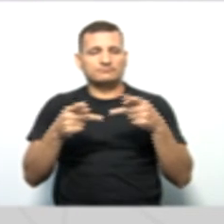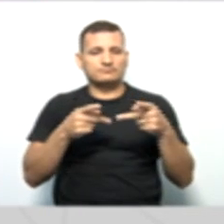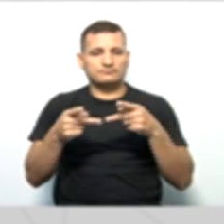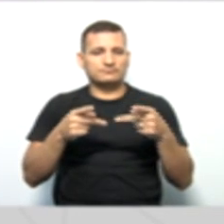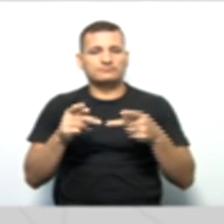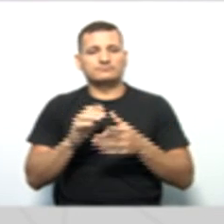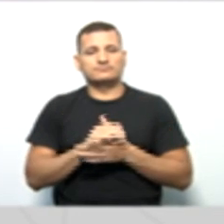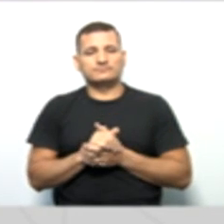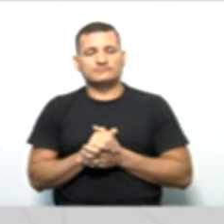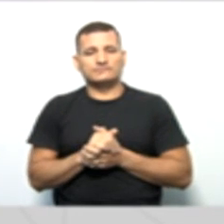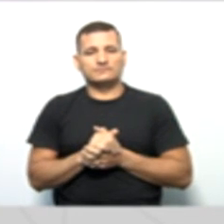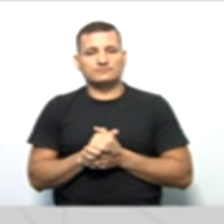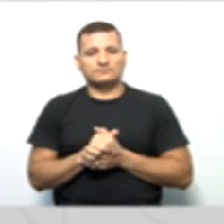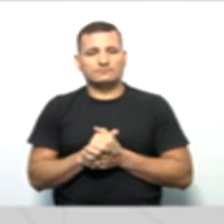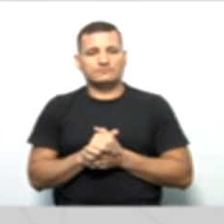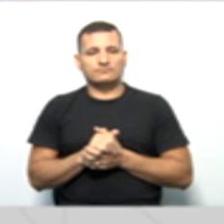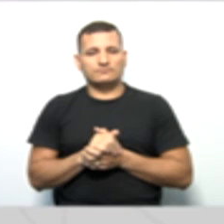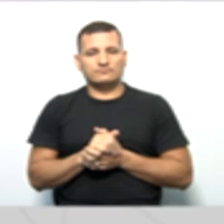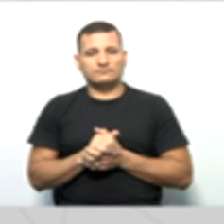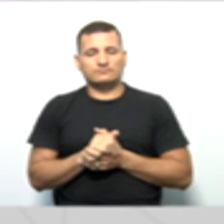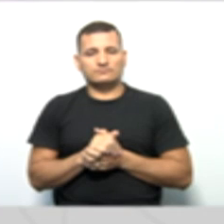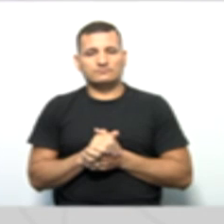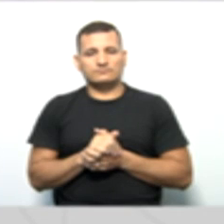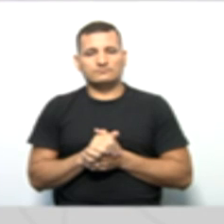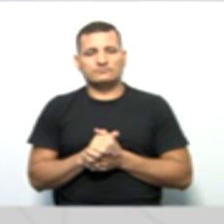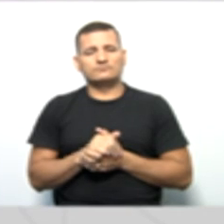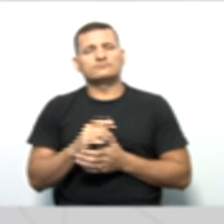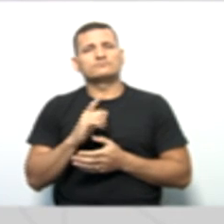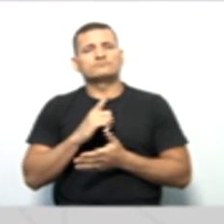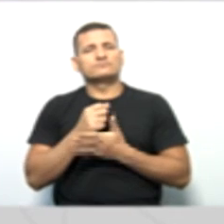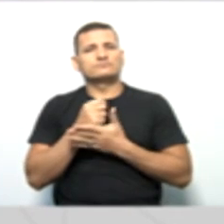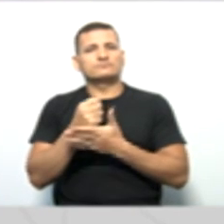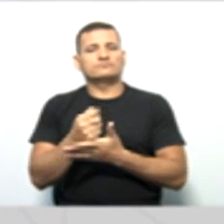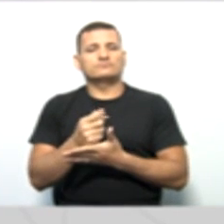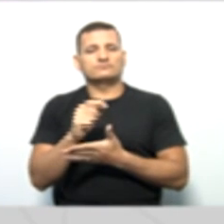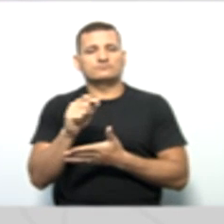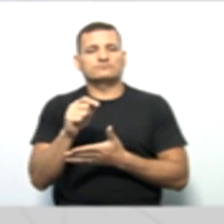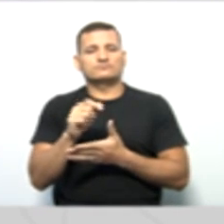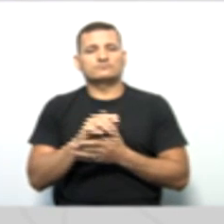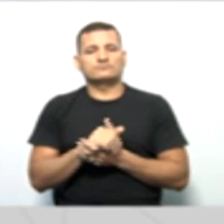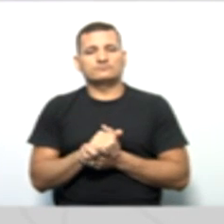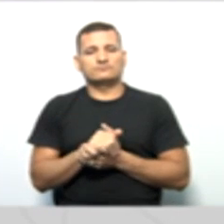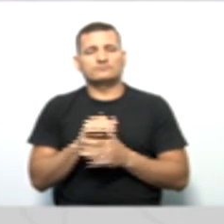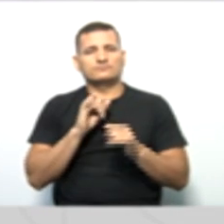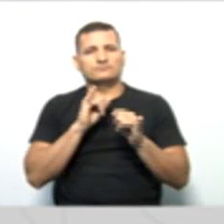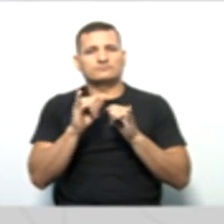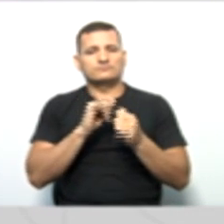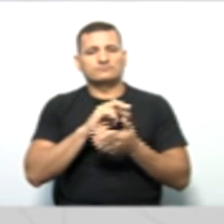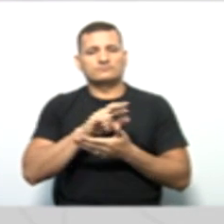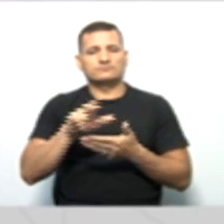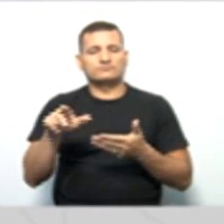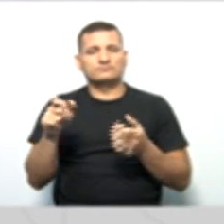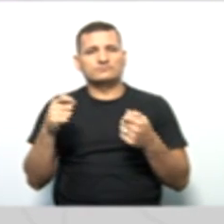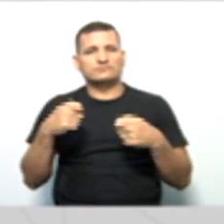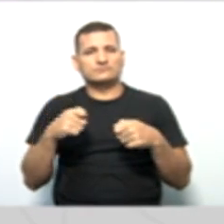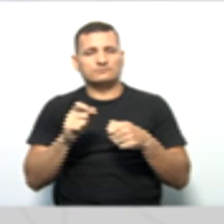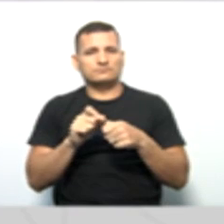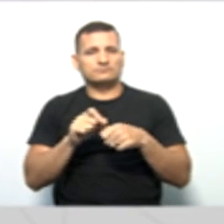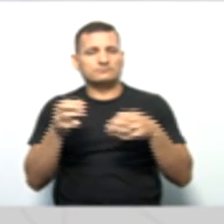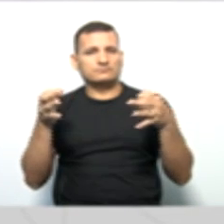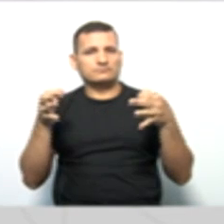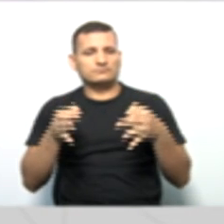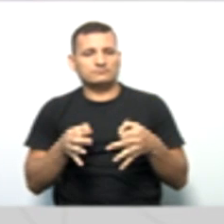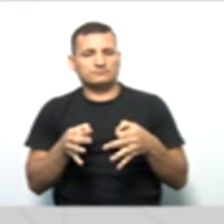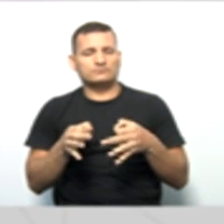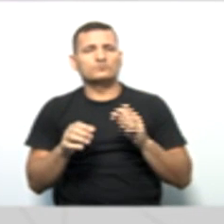conjunto de conceitos fundamentais de projeto de software fornecem o quê? Um arcabouço necessário para fazê-lo corretamente,